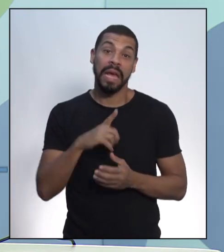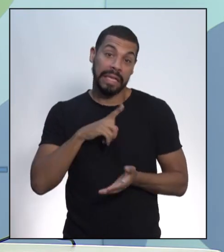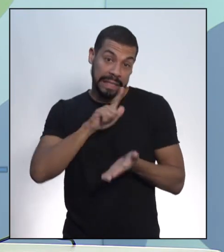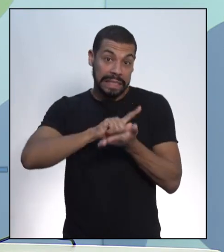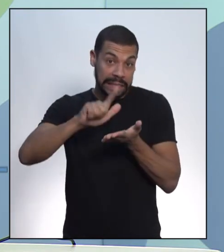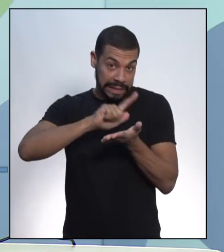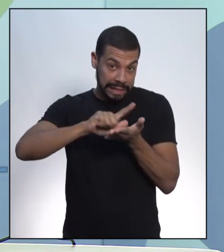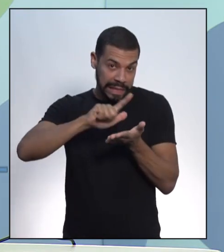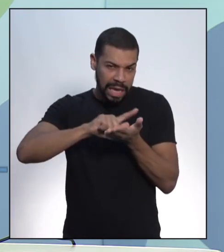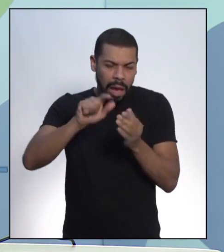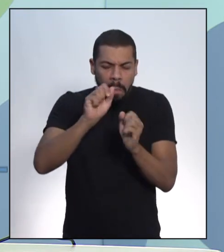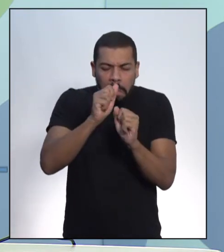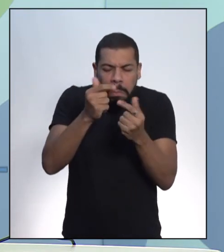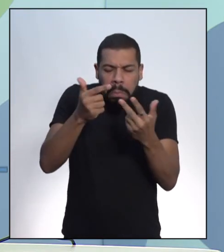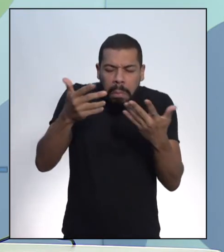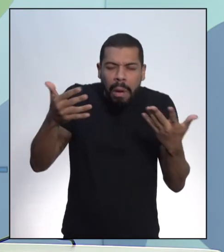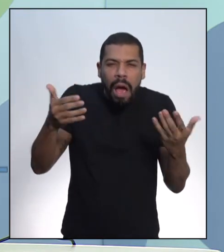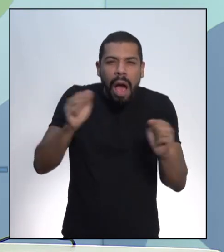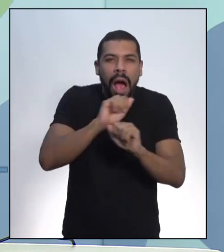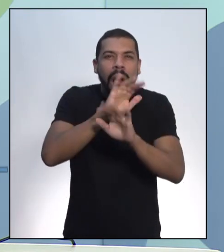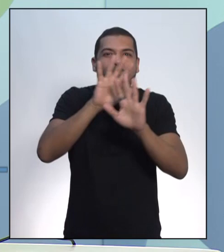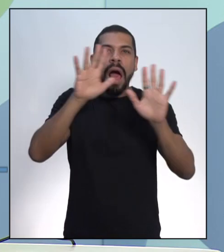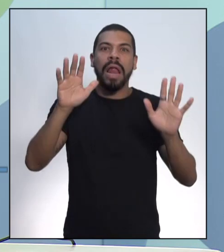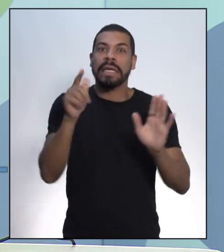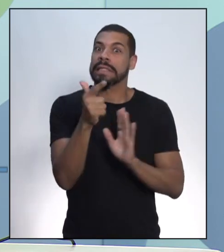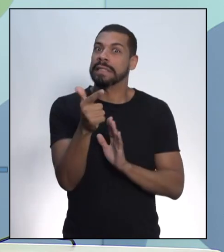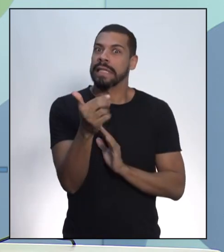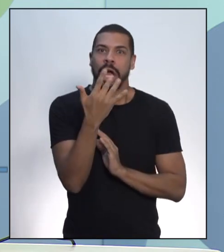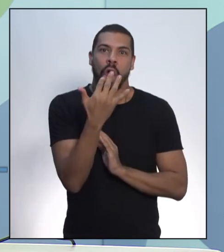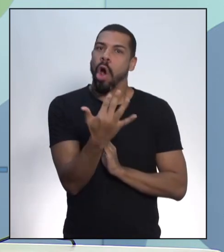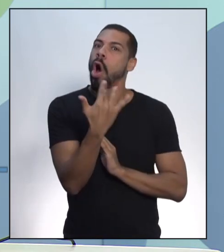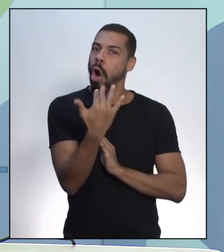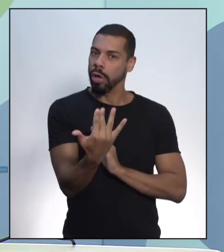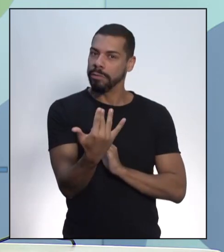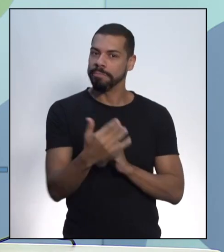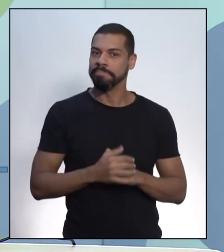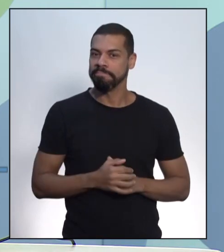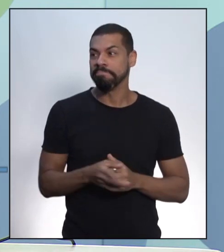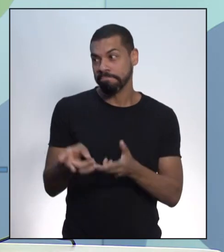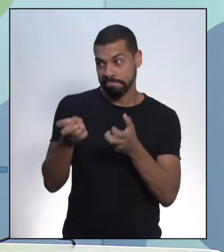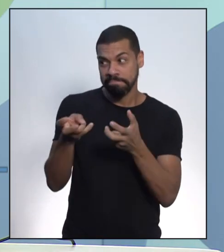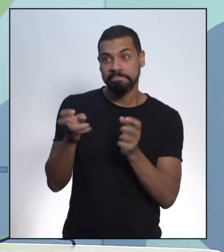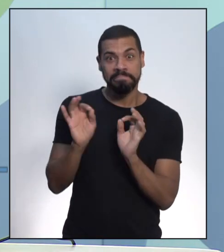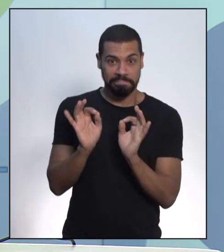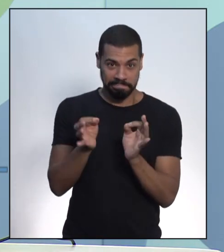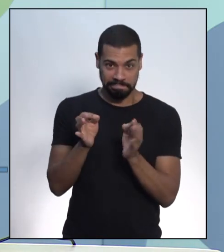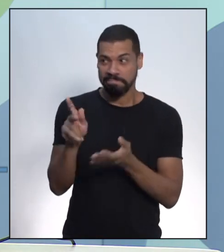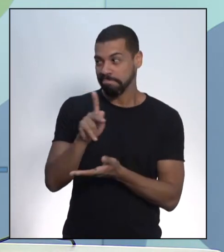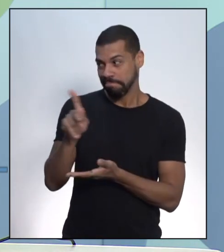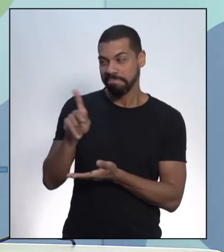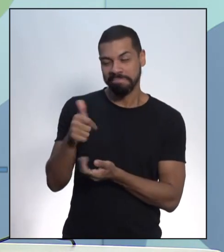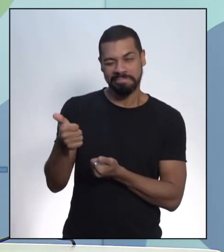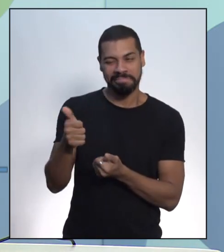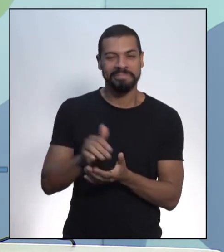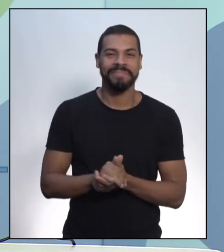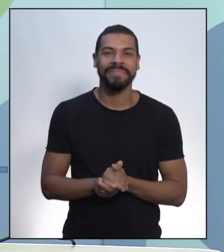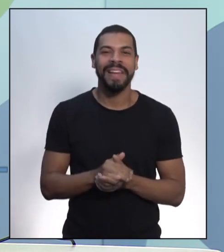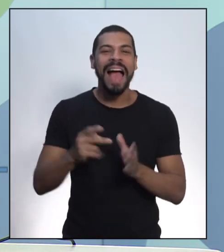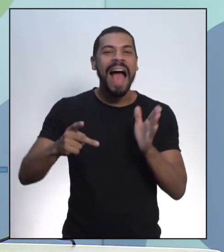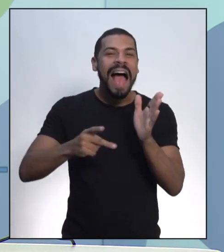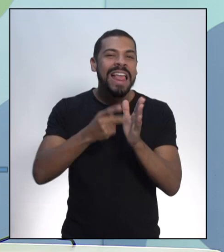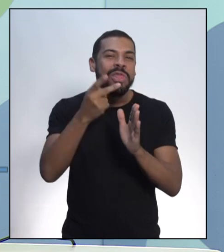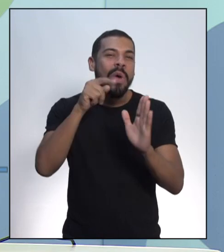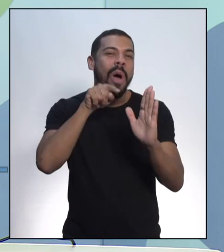limpa, transparente, clara e incolor. Foi o que a gente observou, né, professora? Sim, sim. Para a segunda